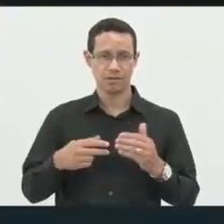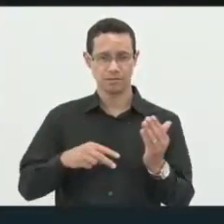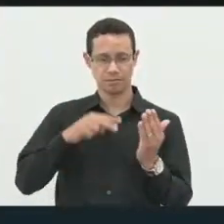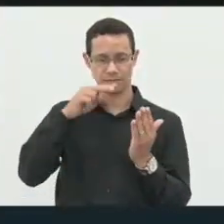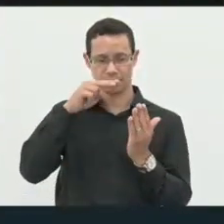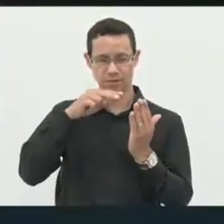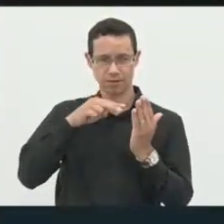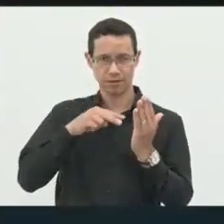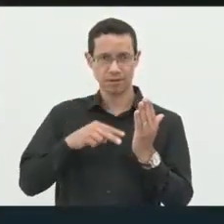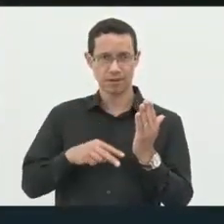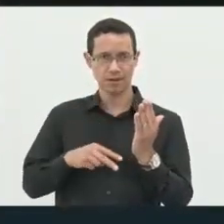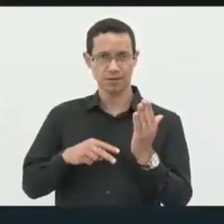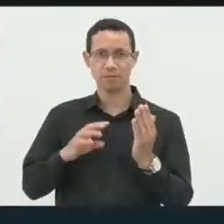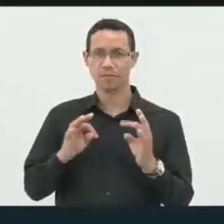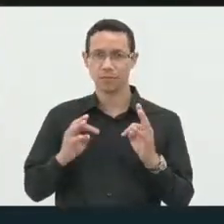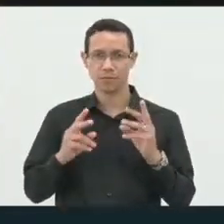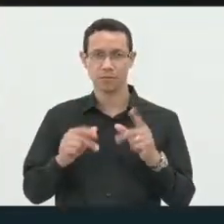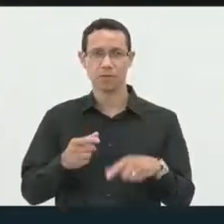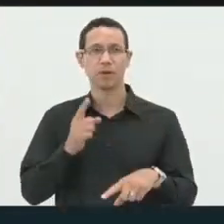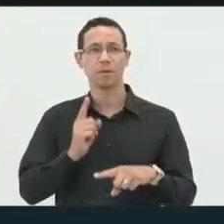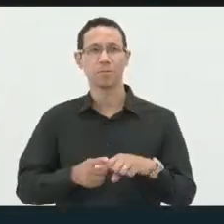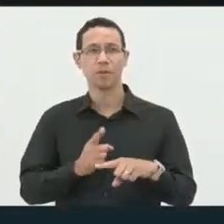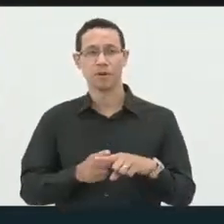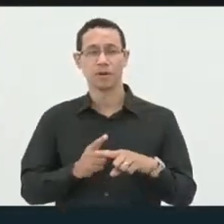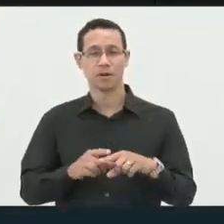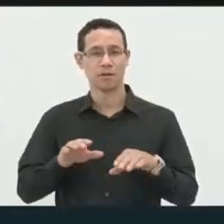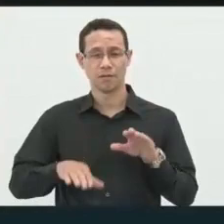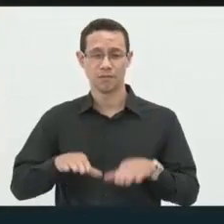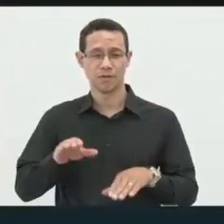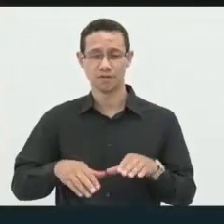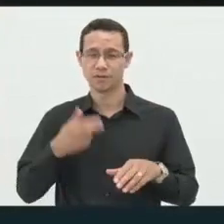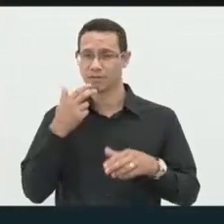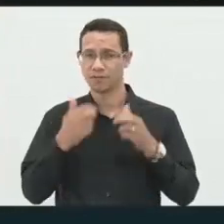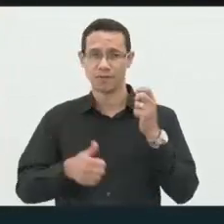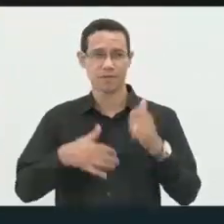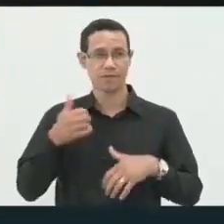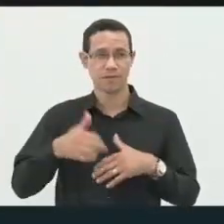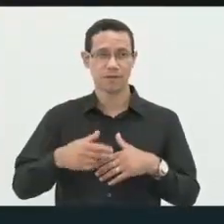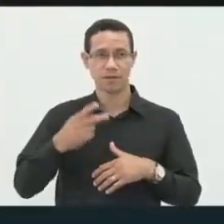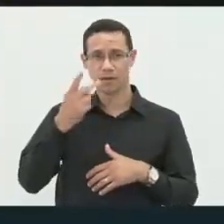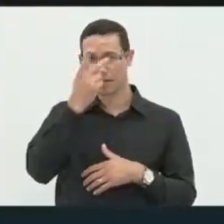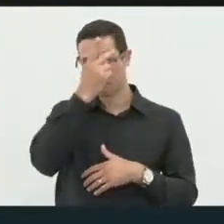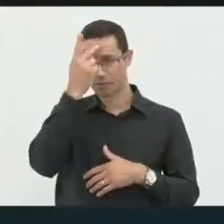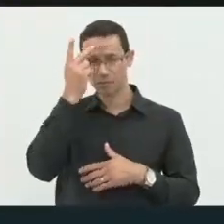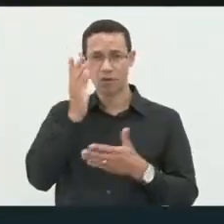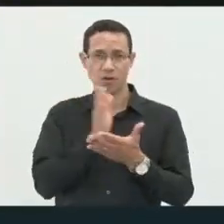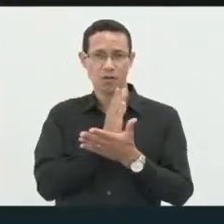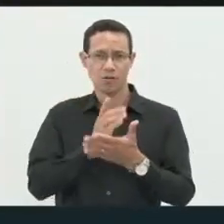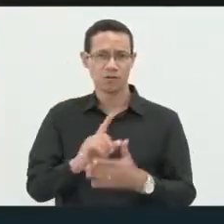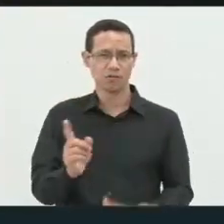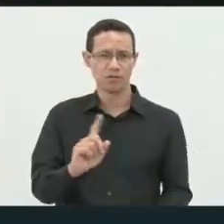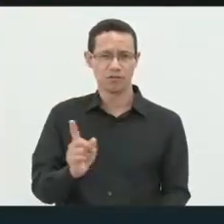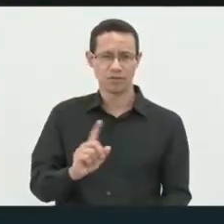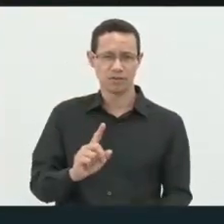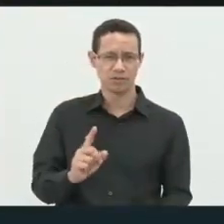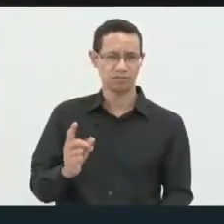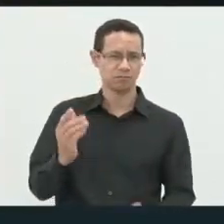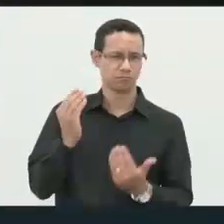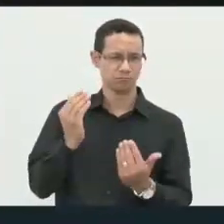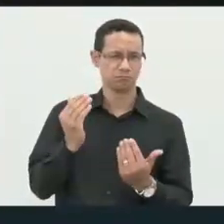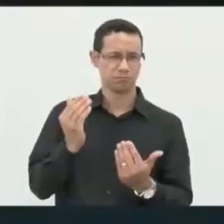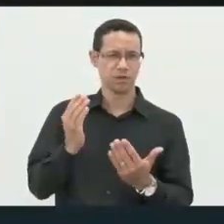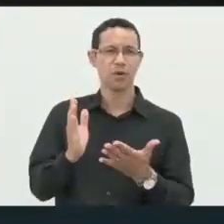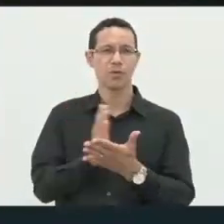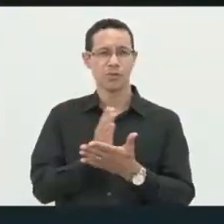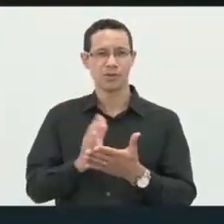porque às vezes a gente fala e tem tem pessoas que acreditam que não é a realidade né o